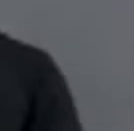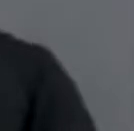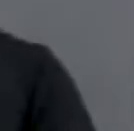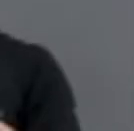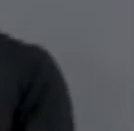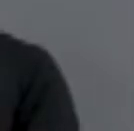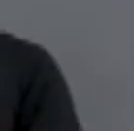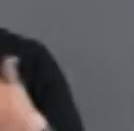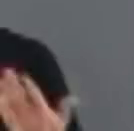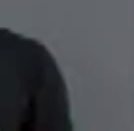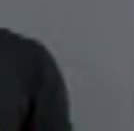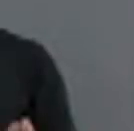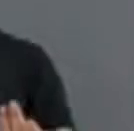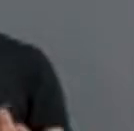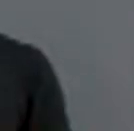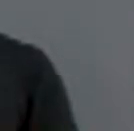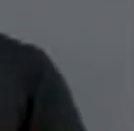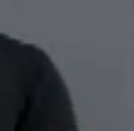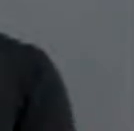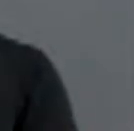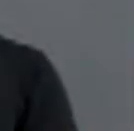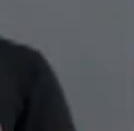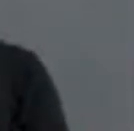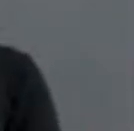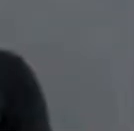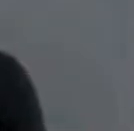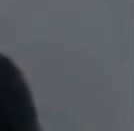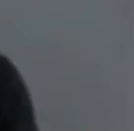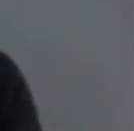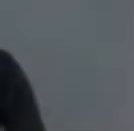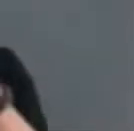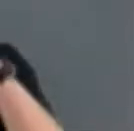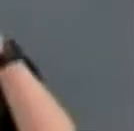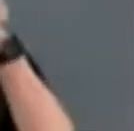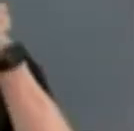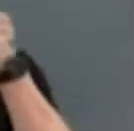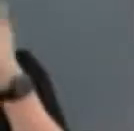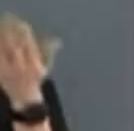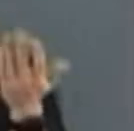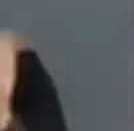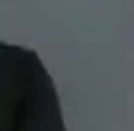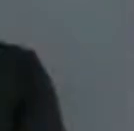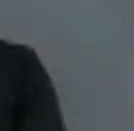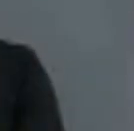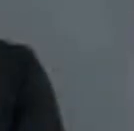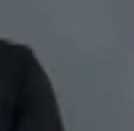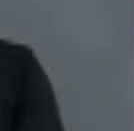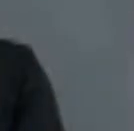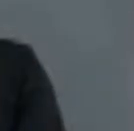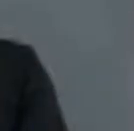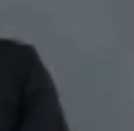há pressão, teria escondido o caso. Foi